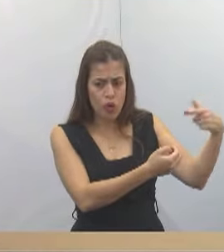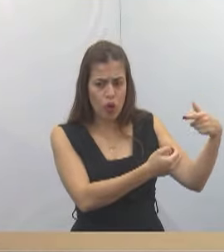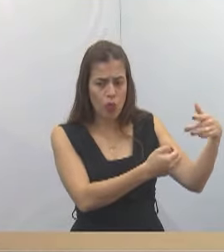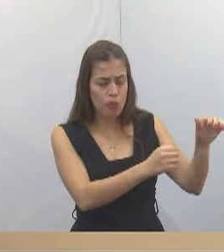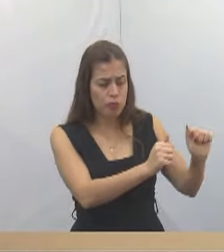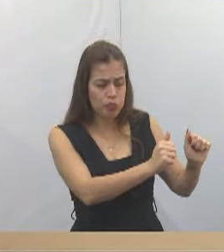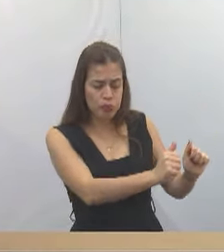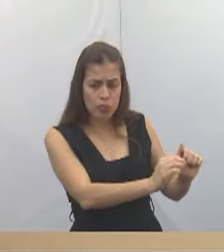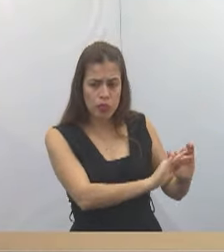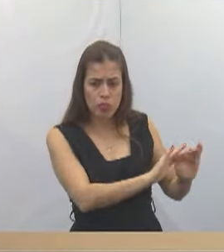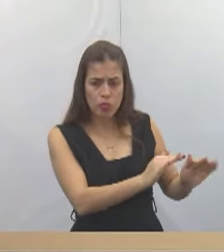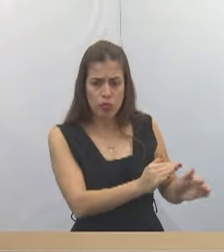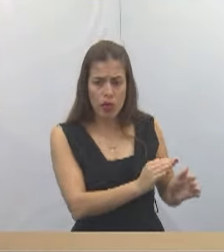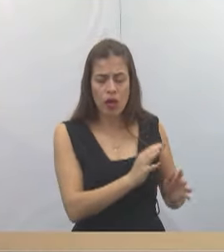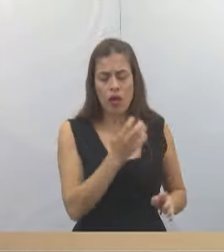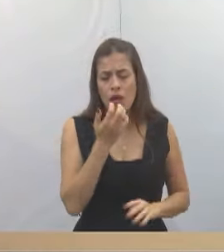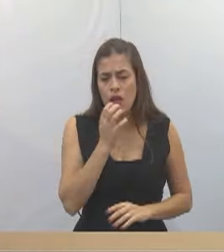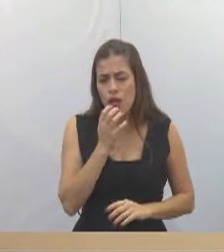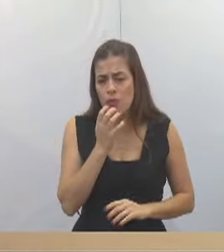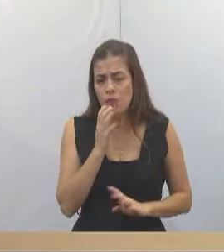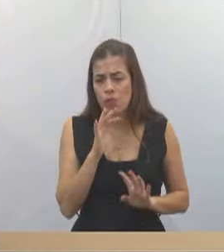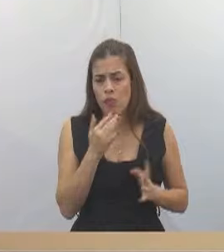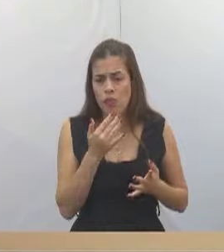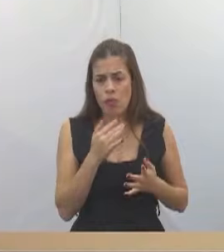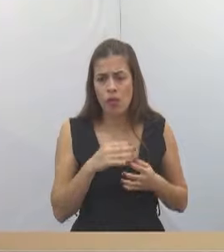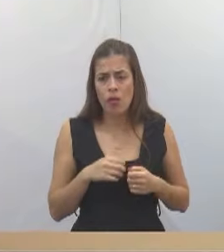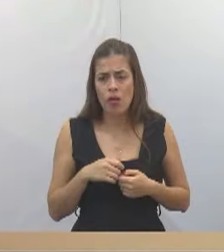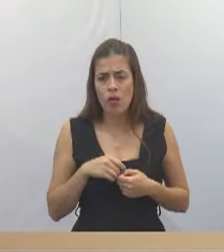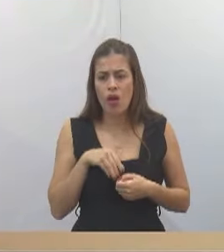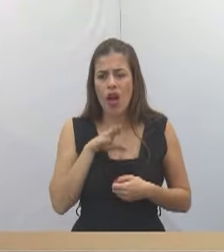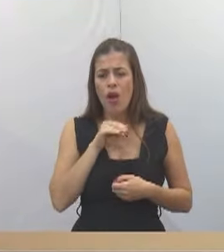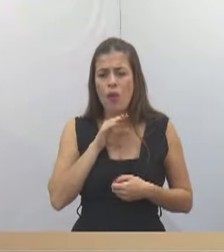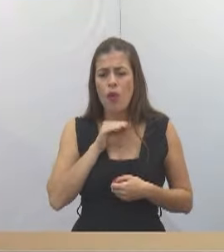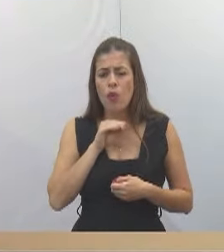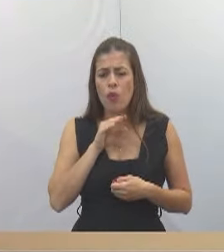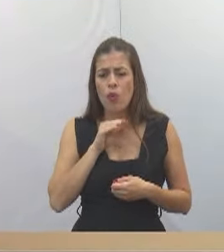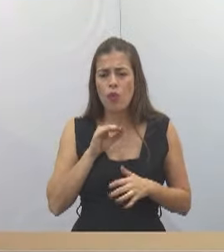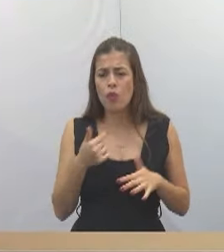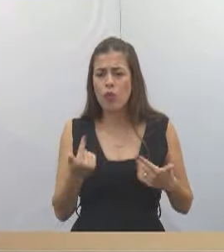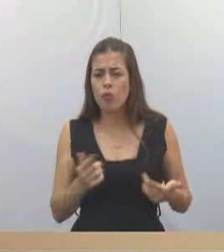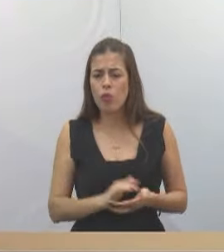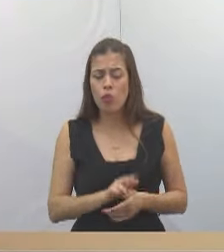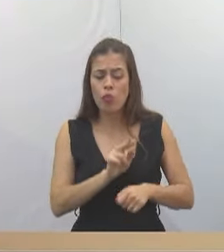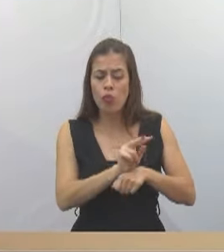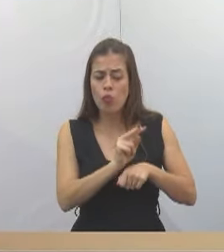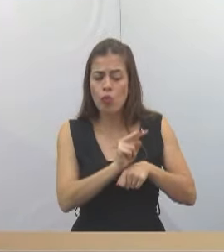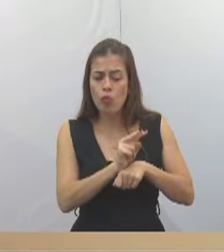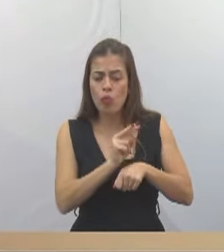impedindo o sol, se ele não é um animalzinho barulhento, está sendo bem cuidado,